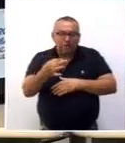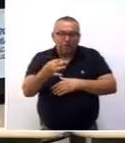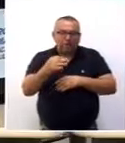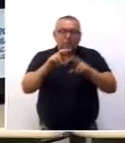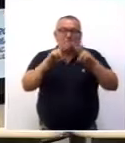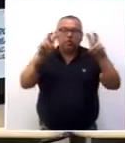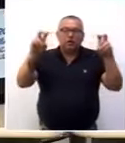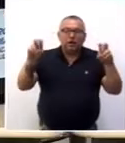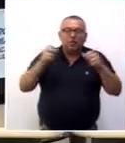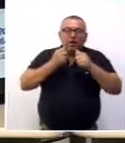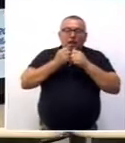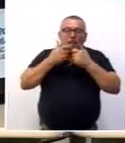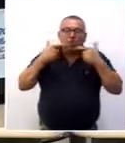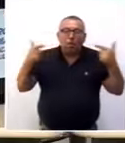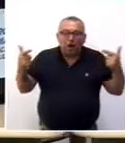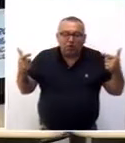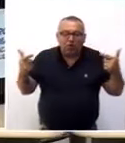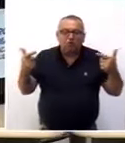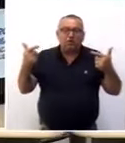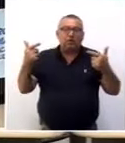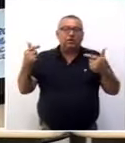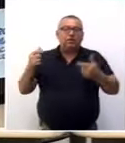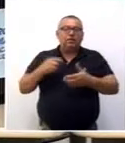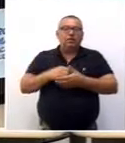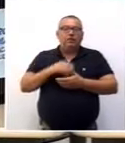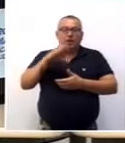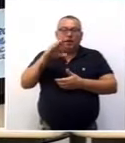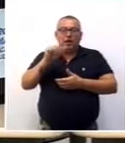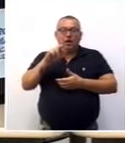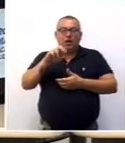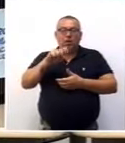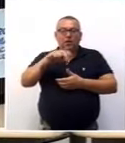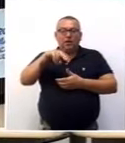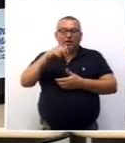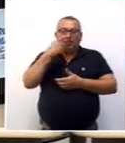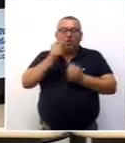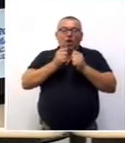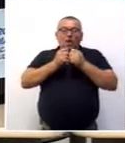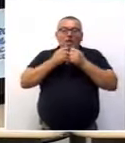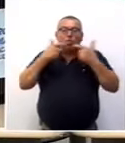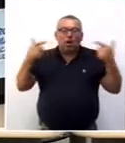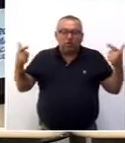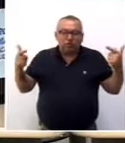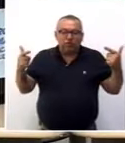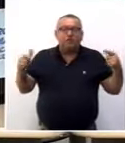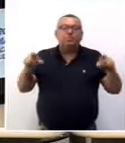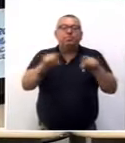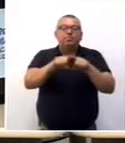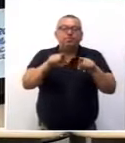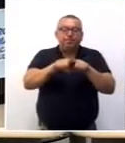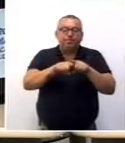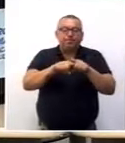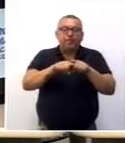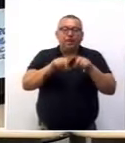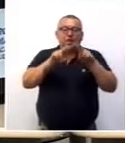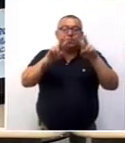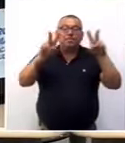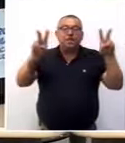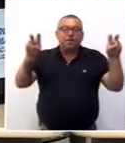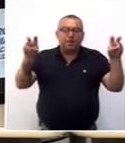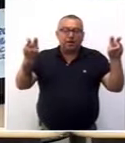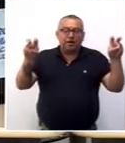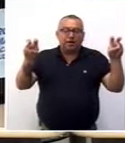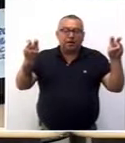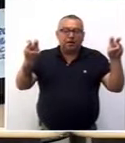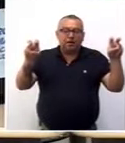tema, linguagem. Carolina está dizendo linguagem, Jamile escreveu tema, Beatriz,